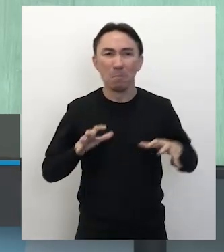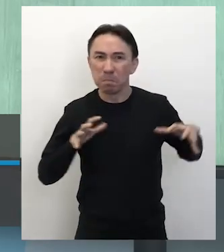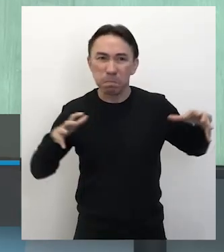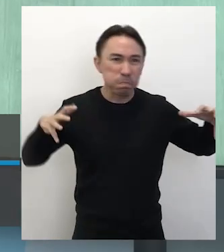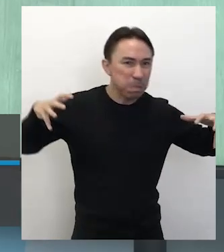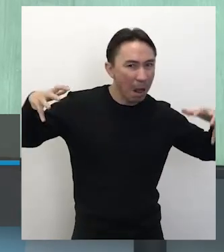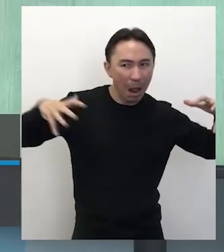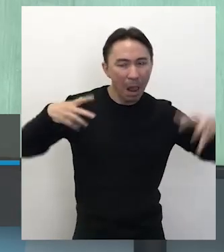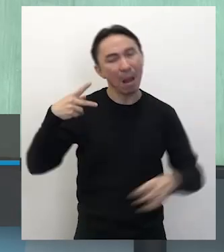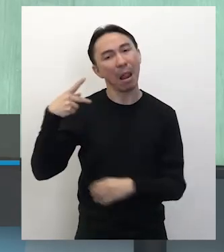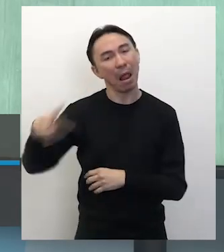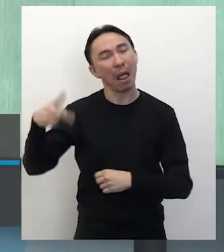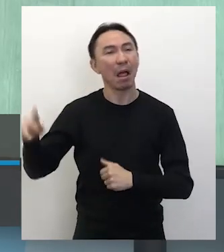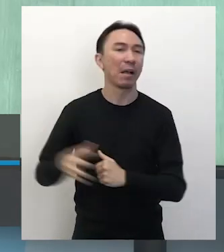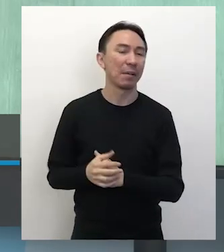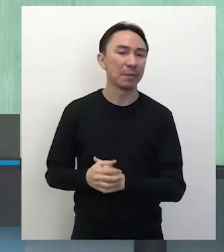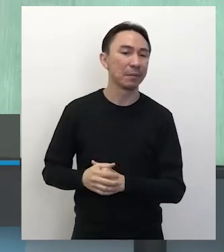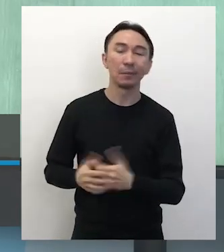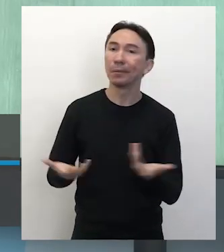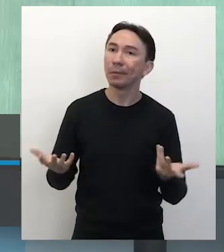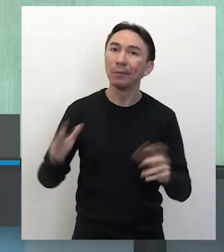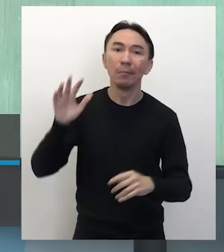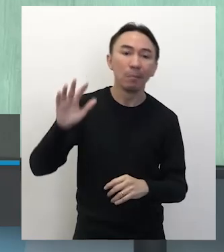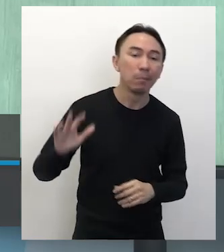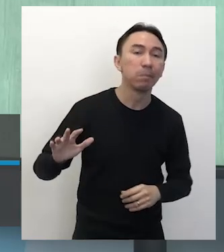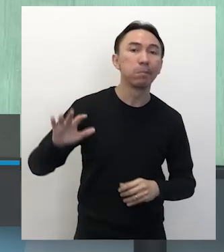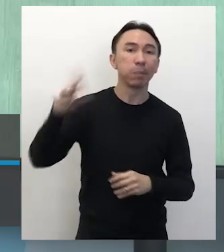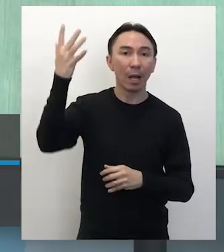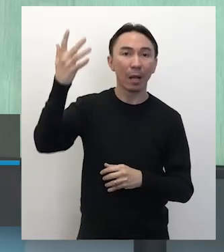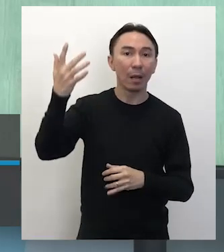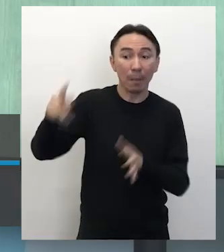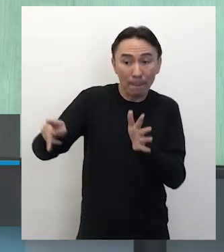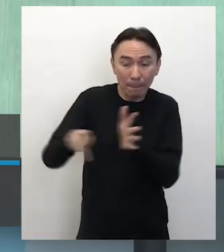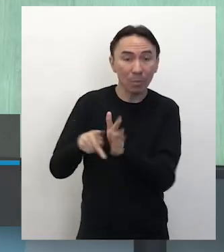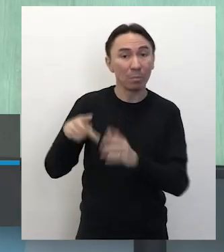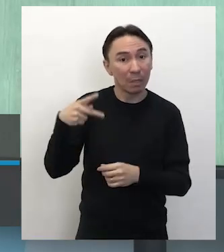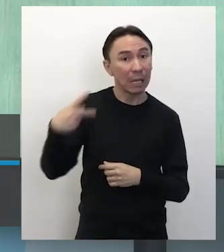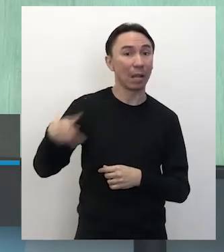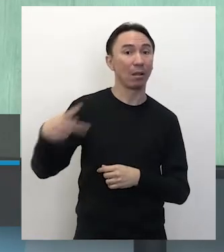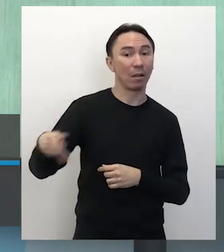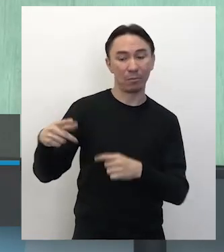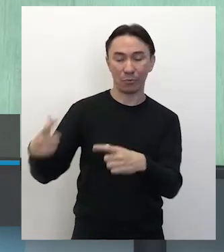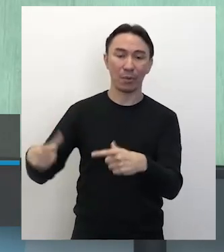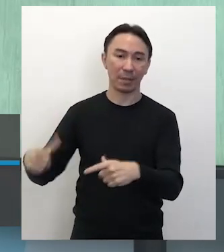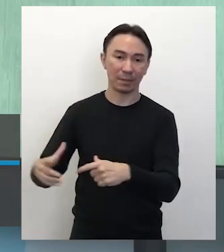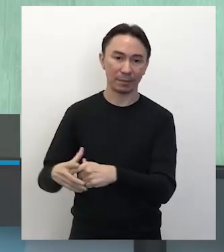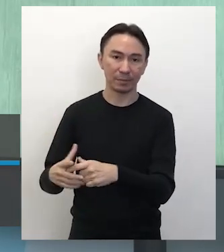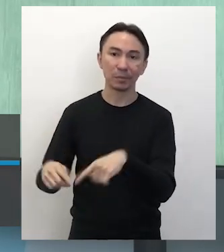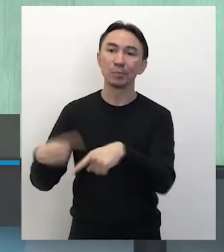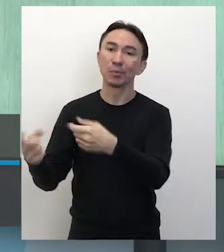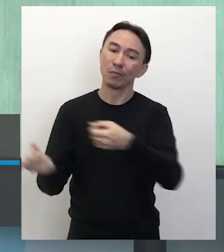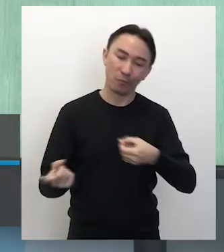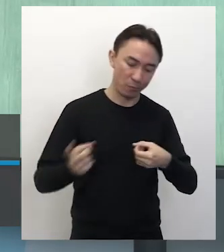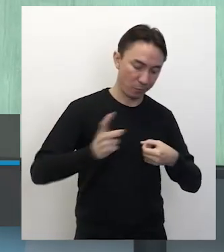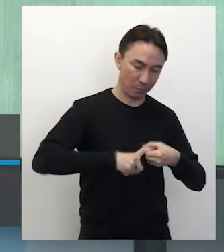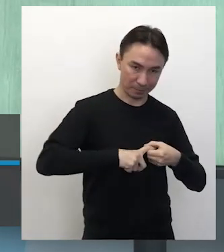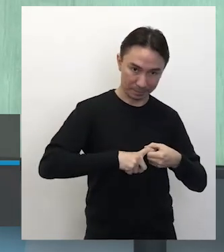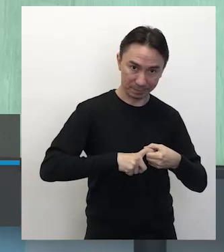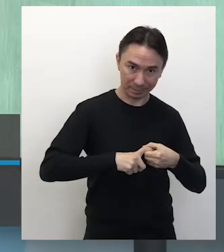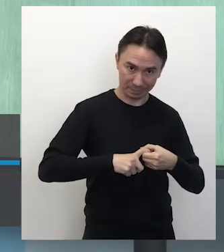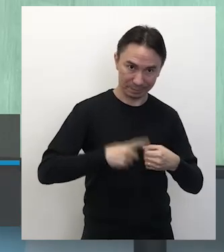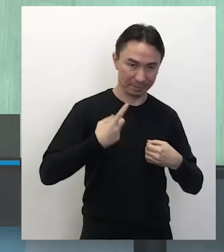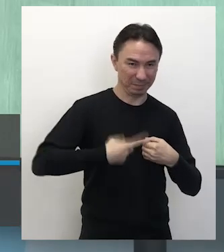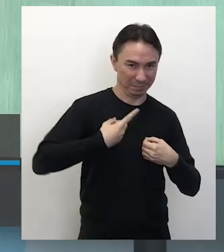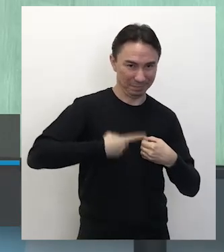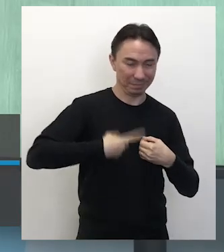região, episódios significativos para aquele local. Quando eu volto para minha cidade e vou contar